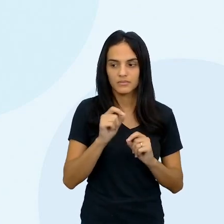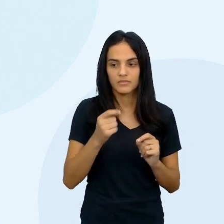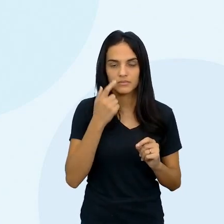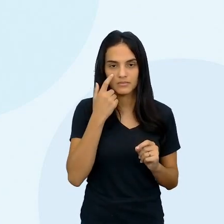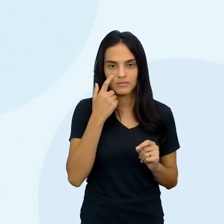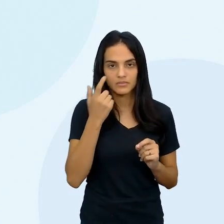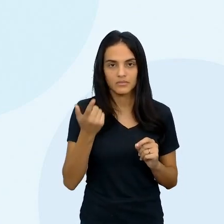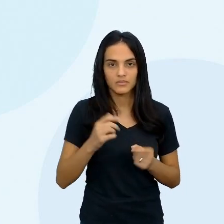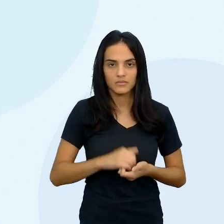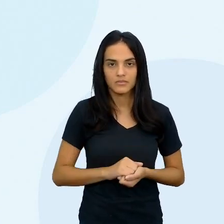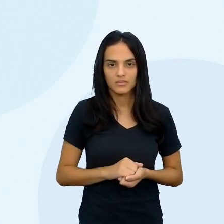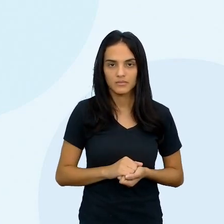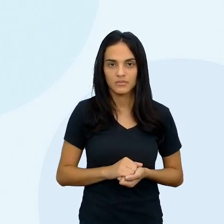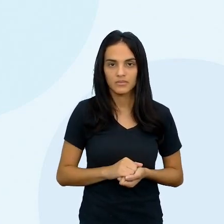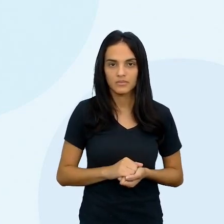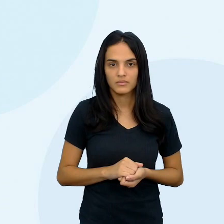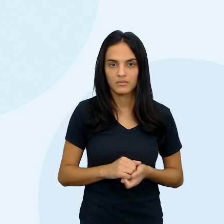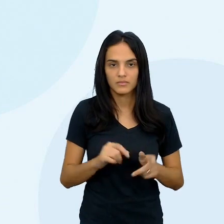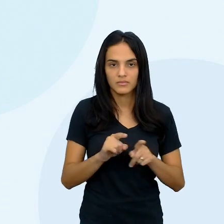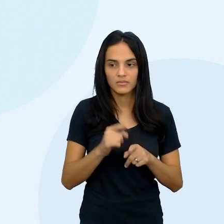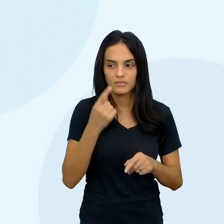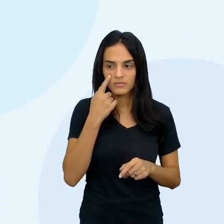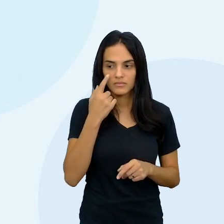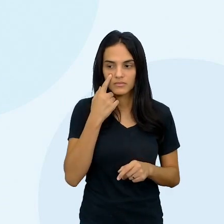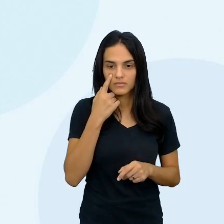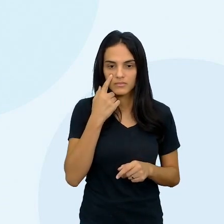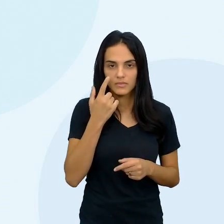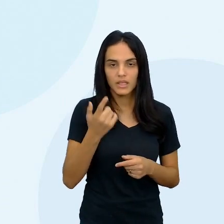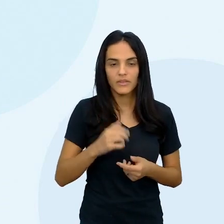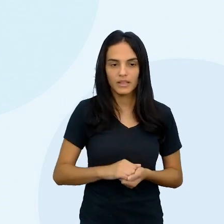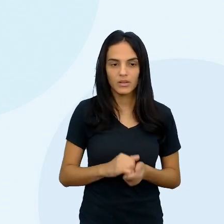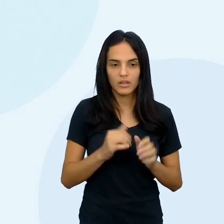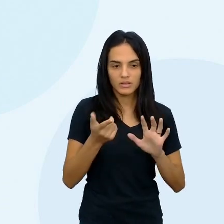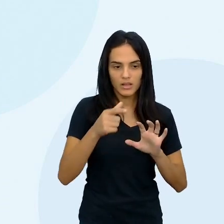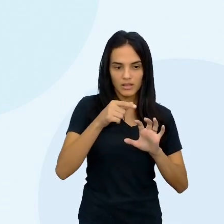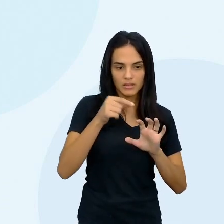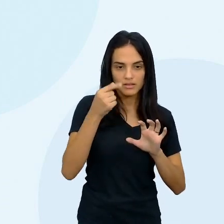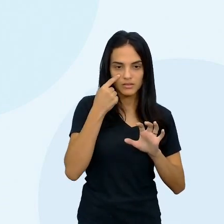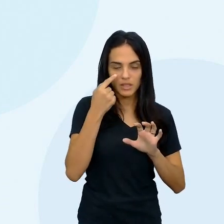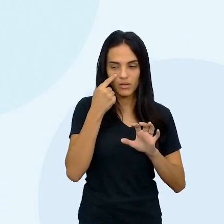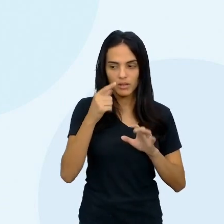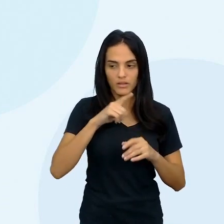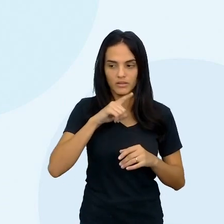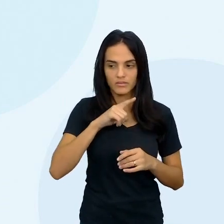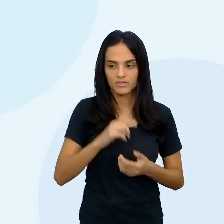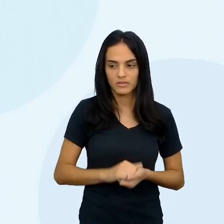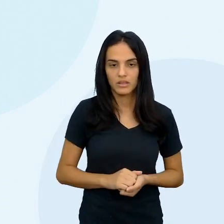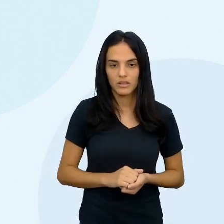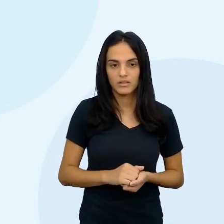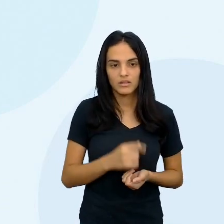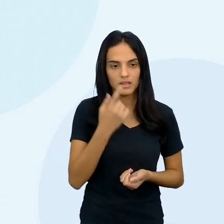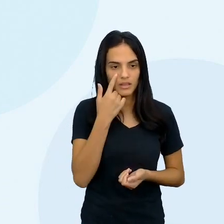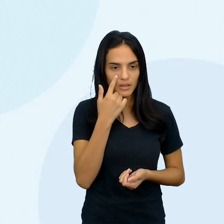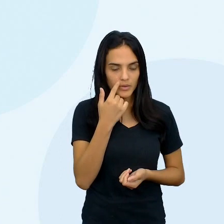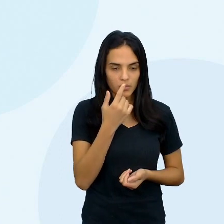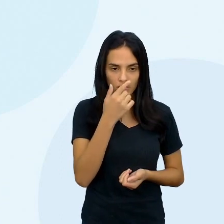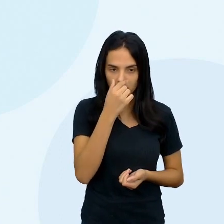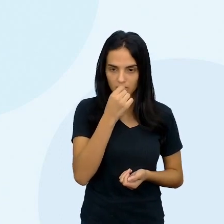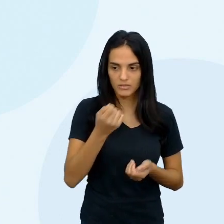caso, testar o seu protótipo, ok? E para testar esse protótipo, ele deverá, por